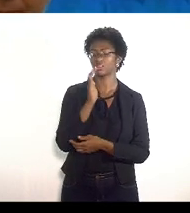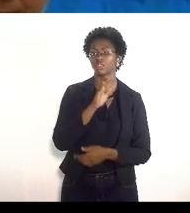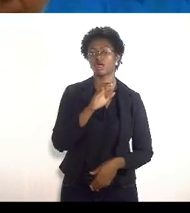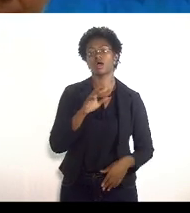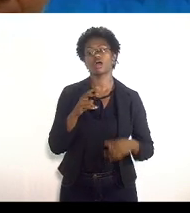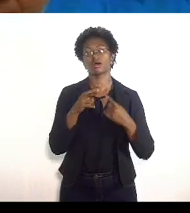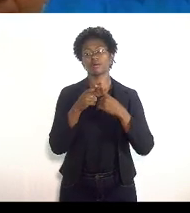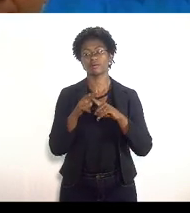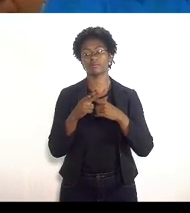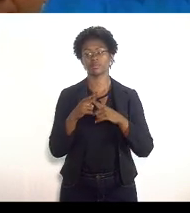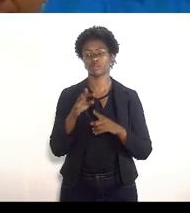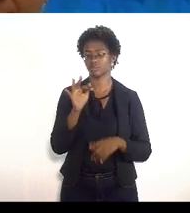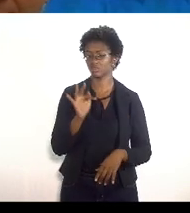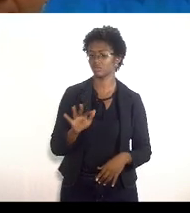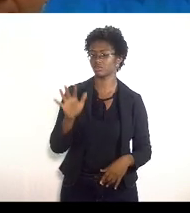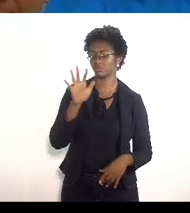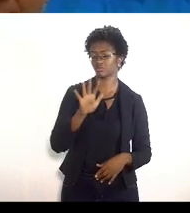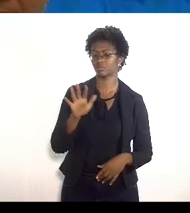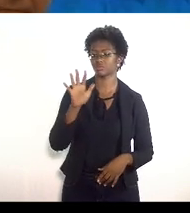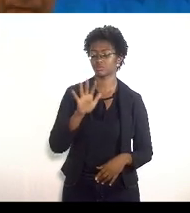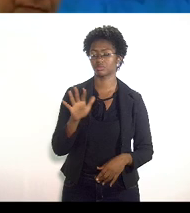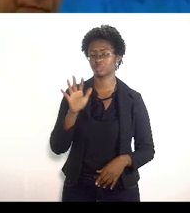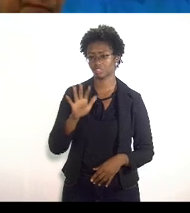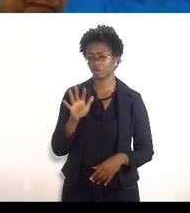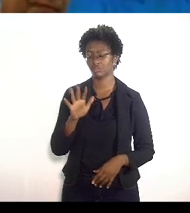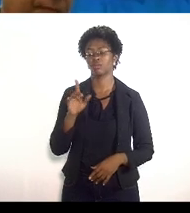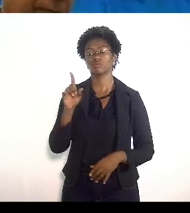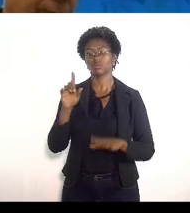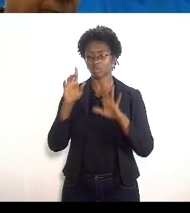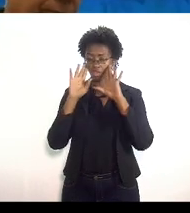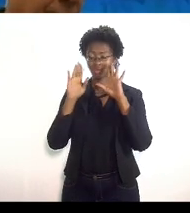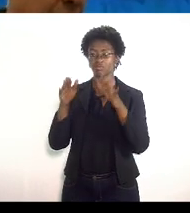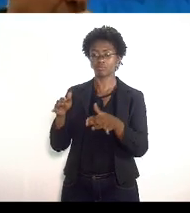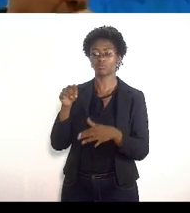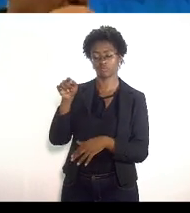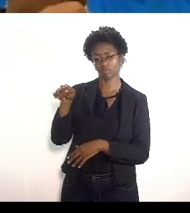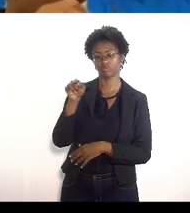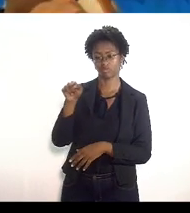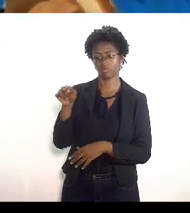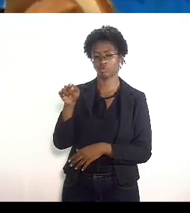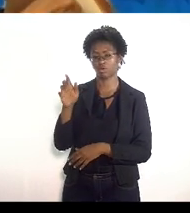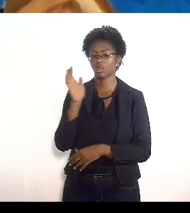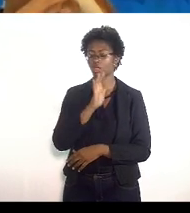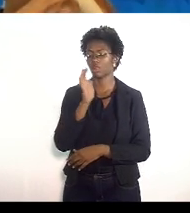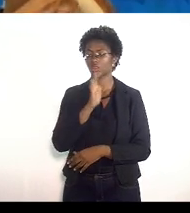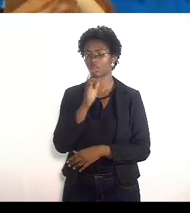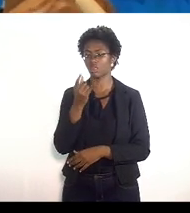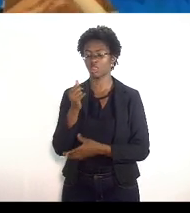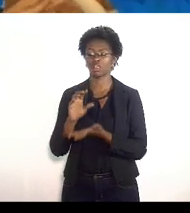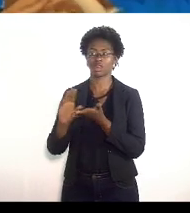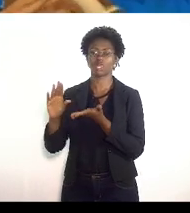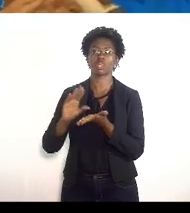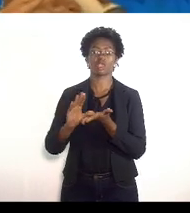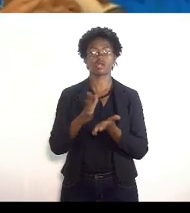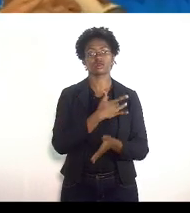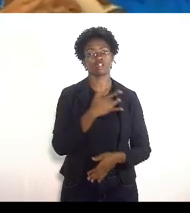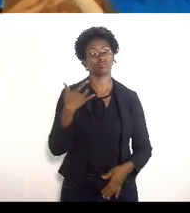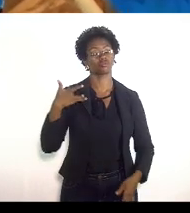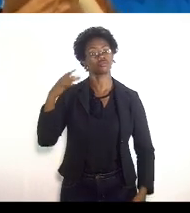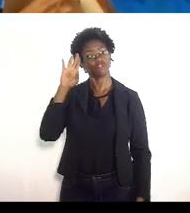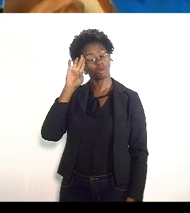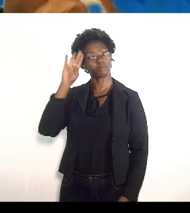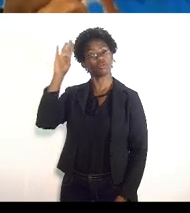federal que preconiza remessa imediata de verbas para a saúde como